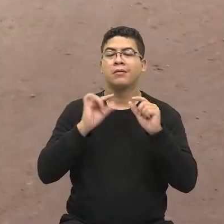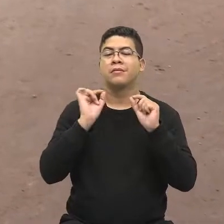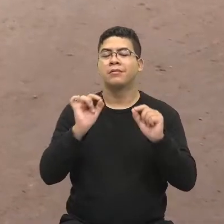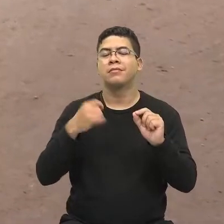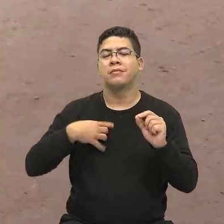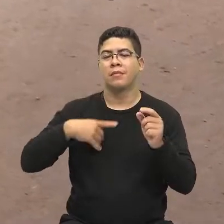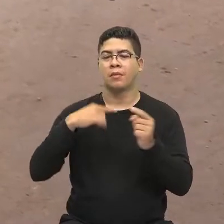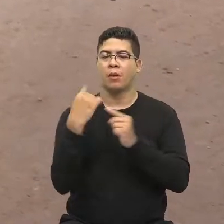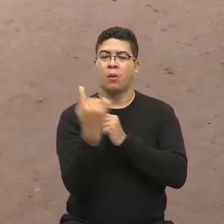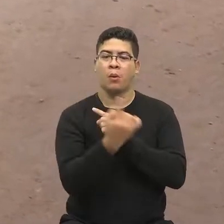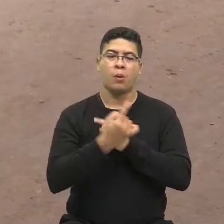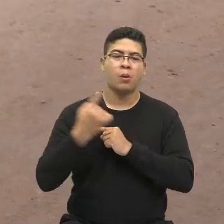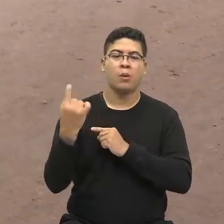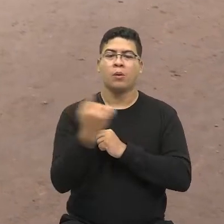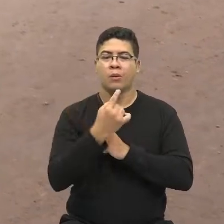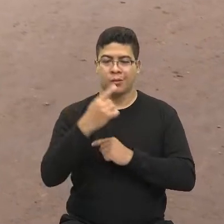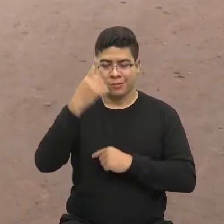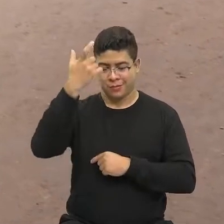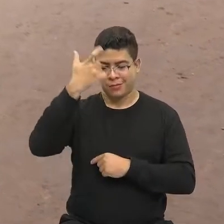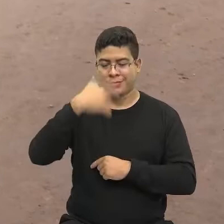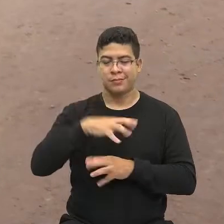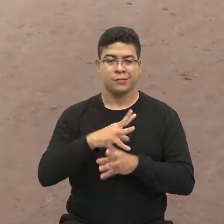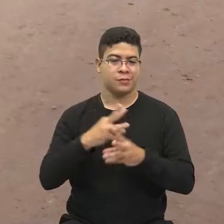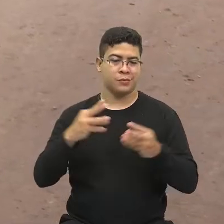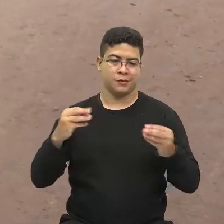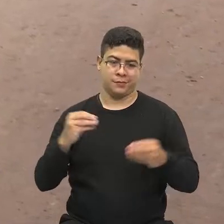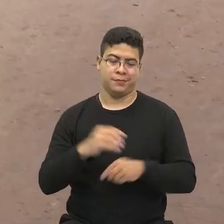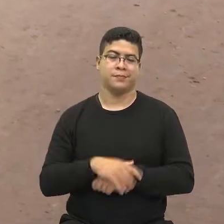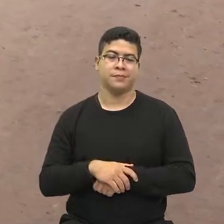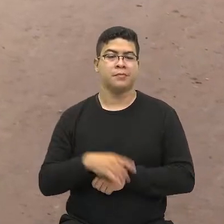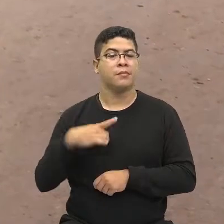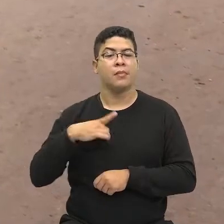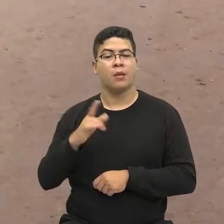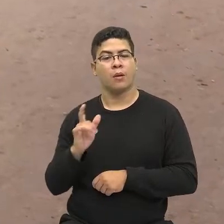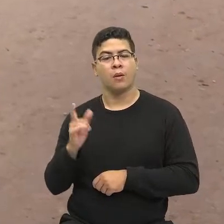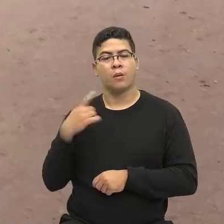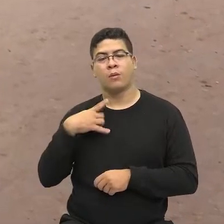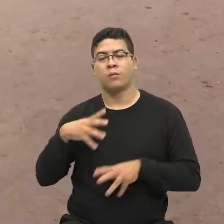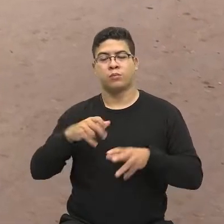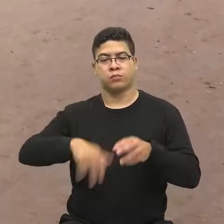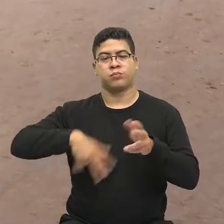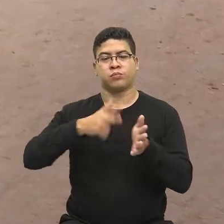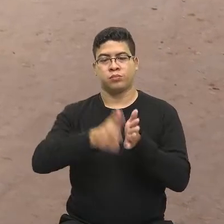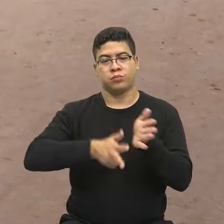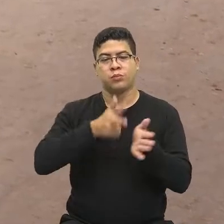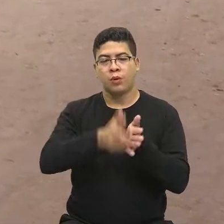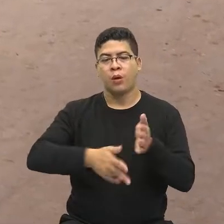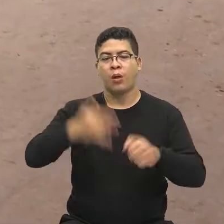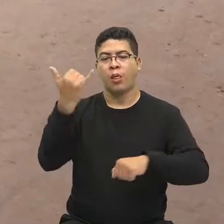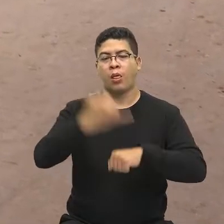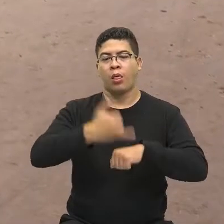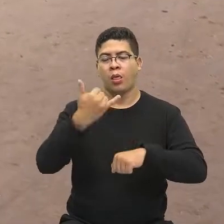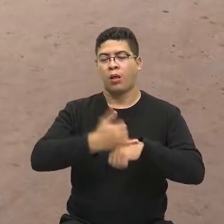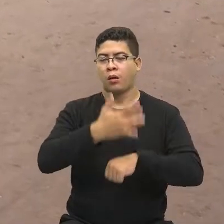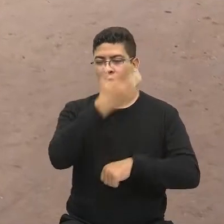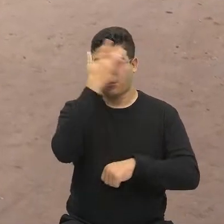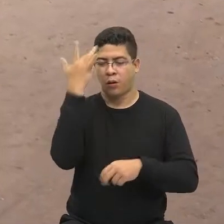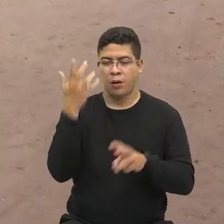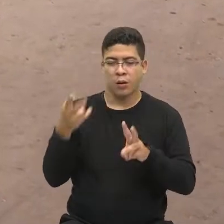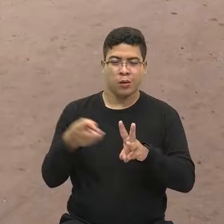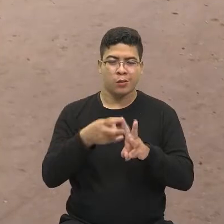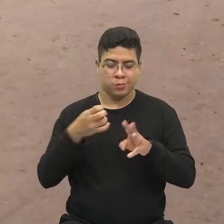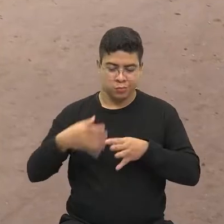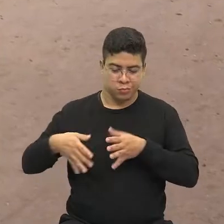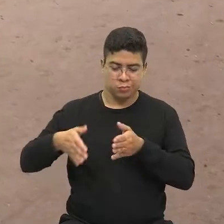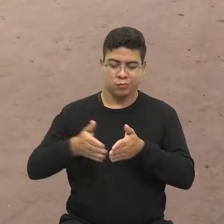Rede moinho sumiu. E nos pegões da ponte do trem de ferro, os caboclos destemidos em jangadas